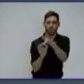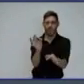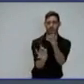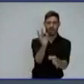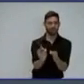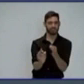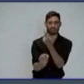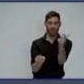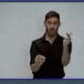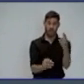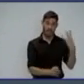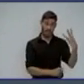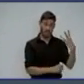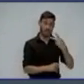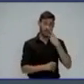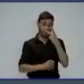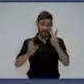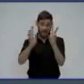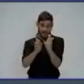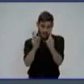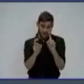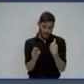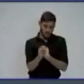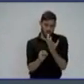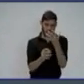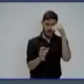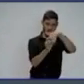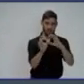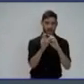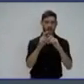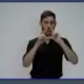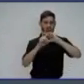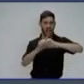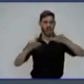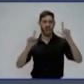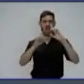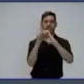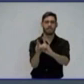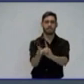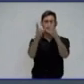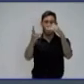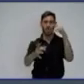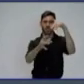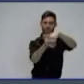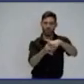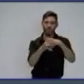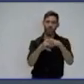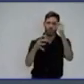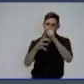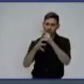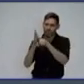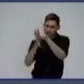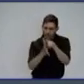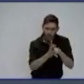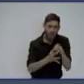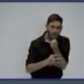terceira afirmação, aspas, nós queremos eleições limpas, democráticas, com voto auditável e contagem